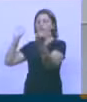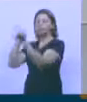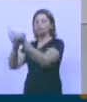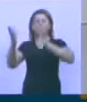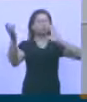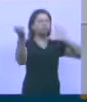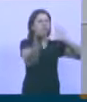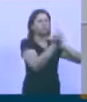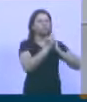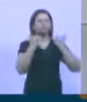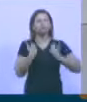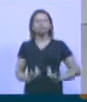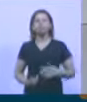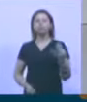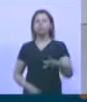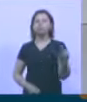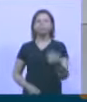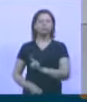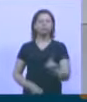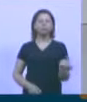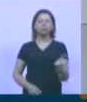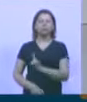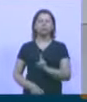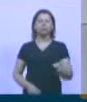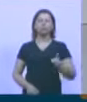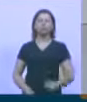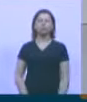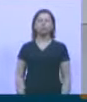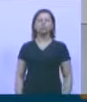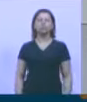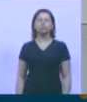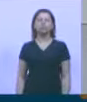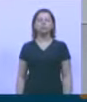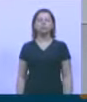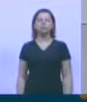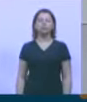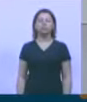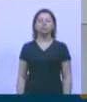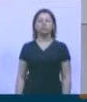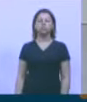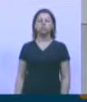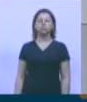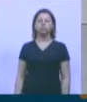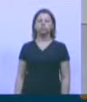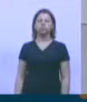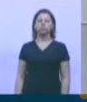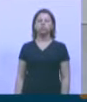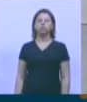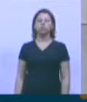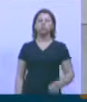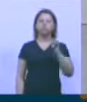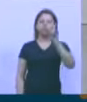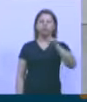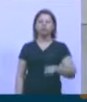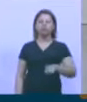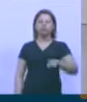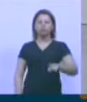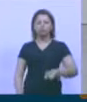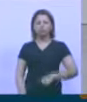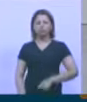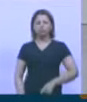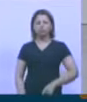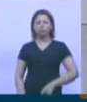da crucificação. It was the emotional humiliation of crucifixion. Foi a